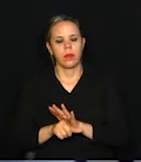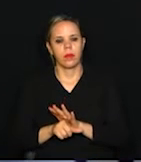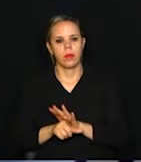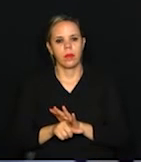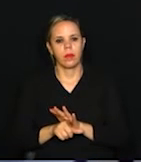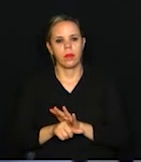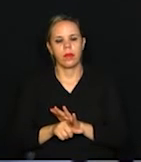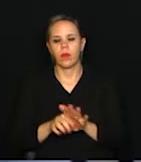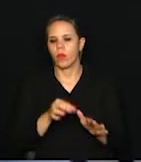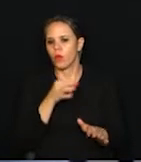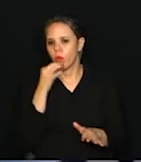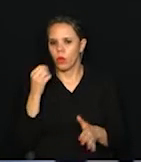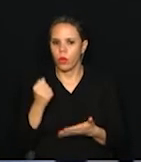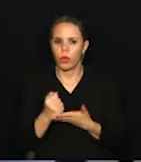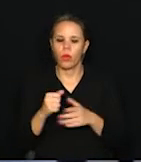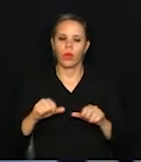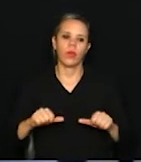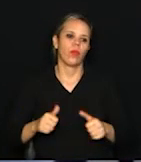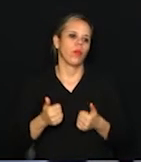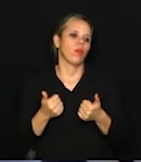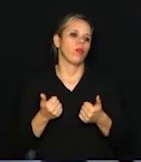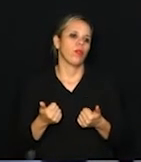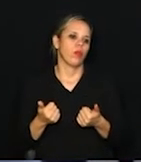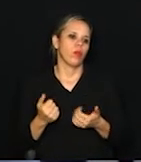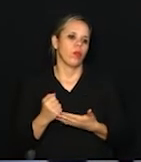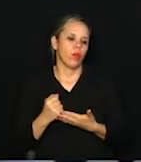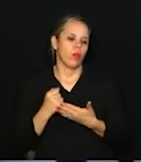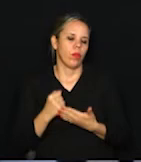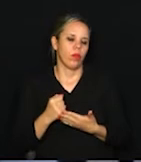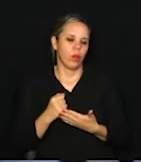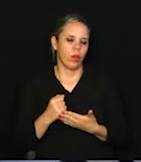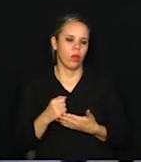muito construtiva, muito positiva, e ela ajuda a gente